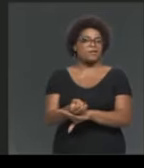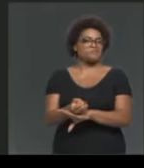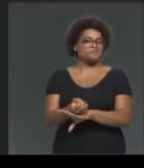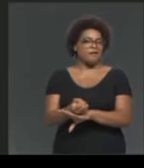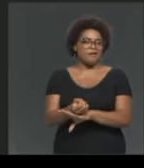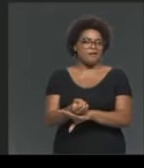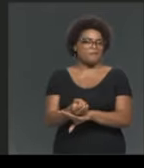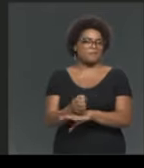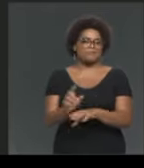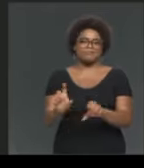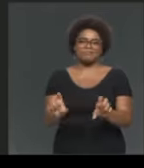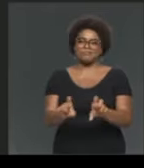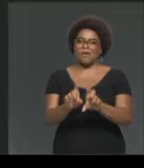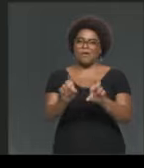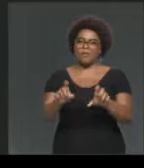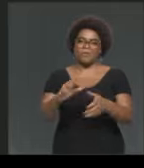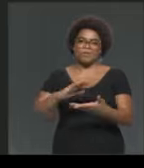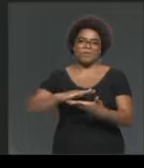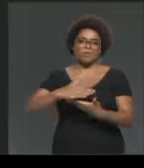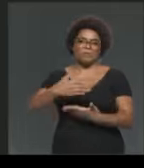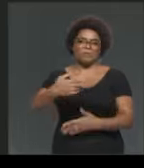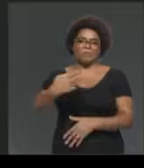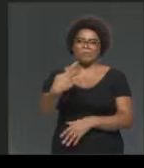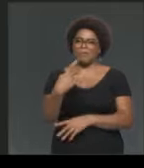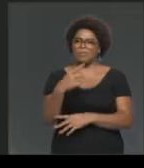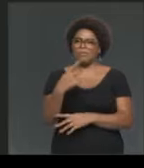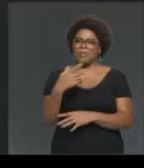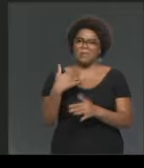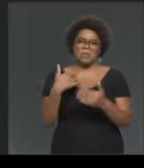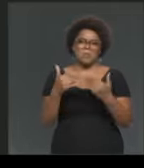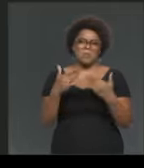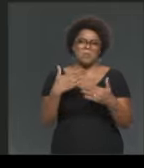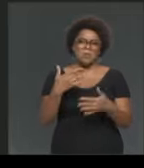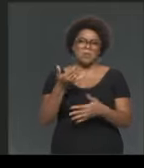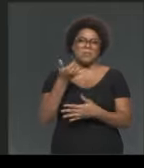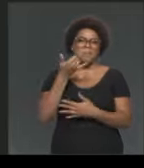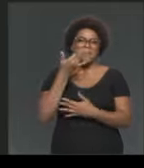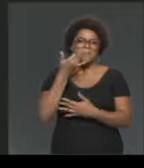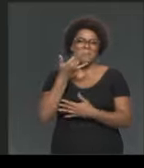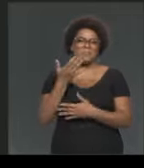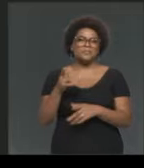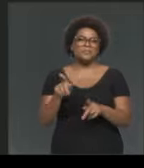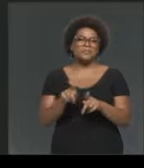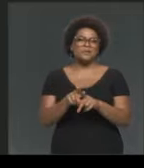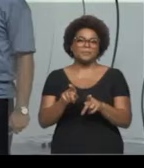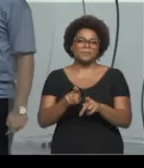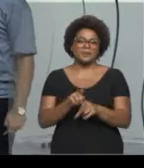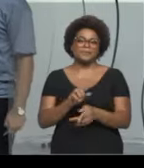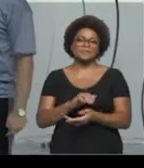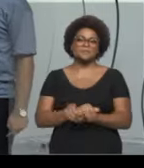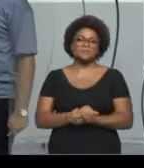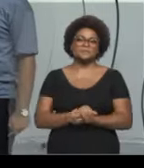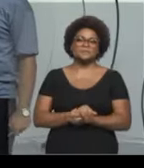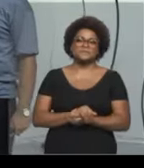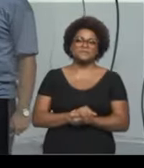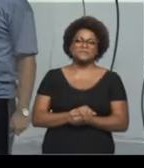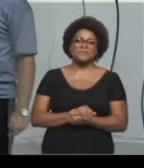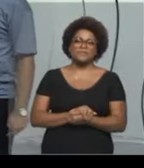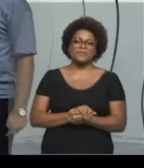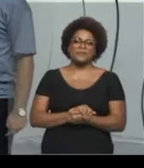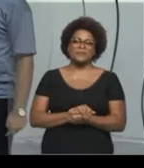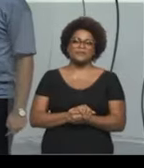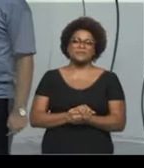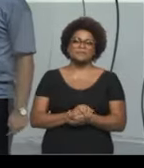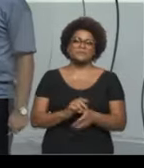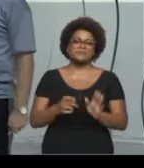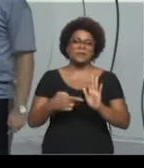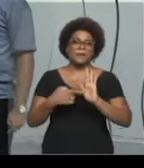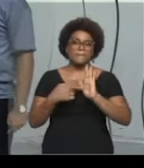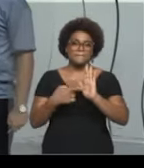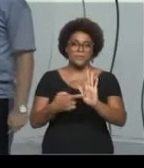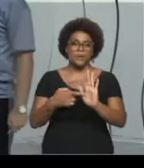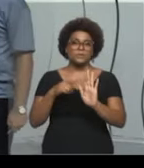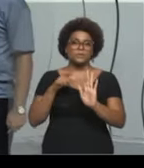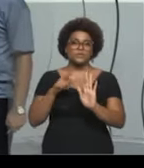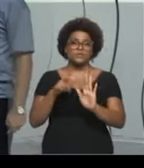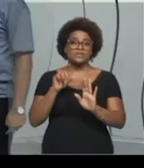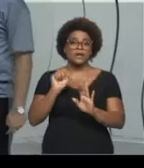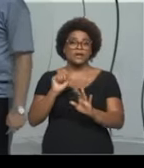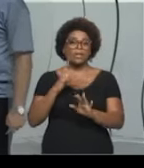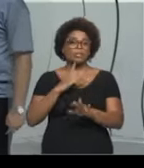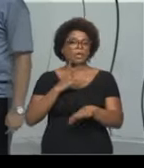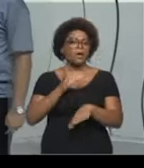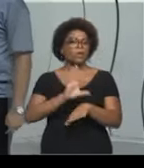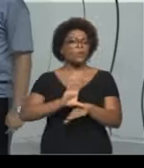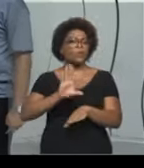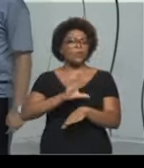e mesmo existem versões online. E aqui eu destaquei que existem muitos cursos gratuitos da linguagem